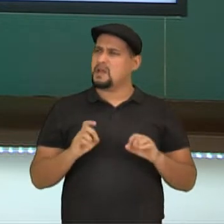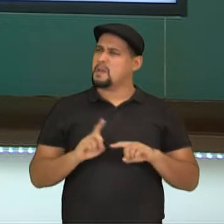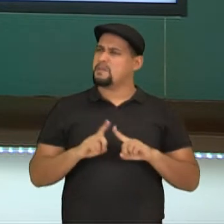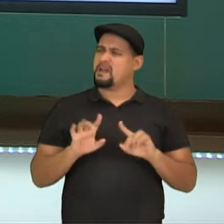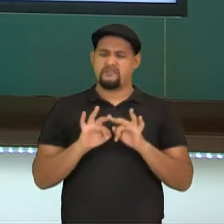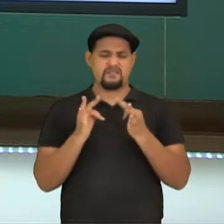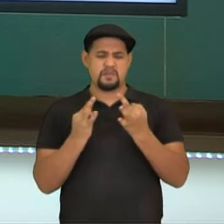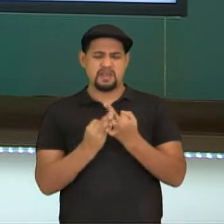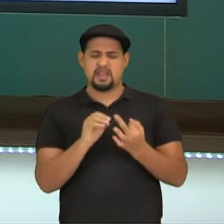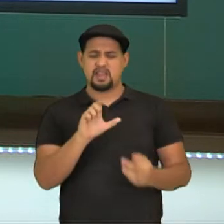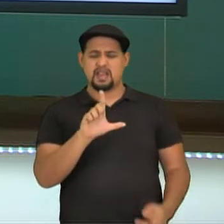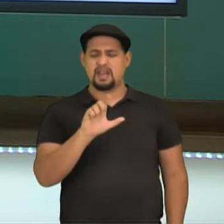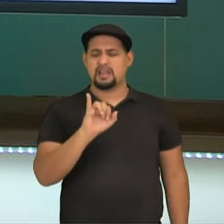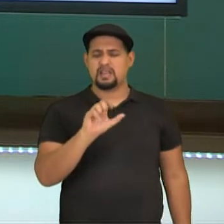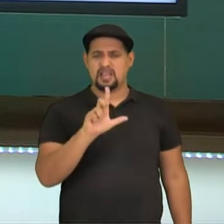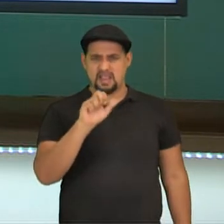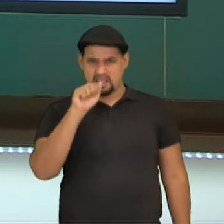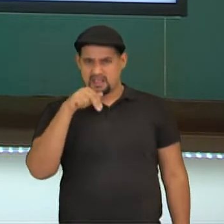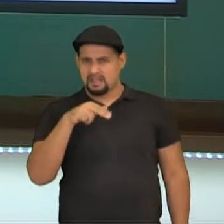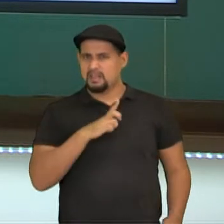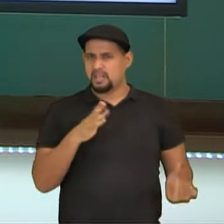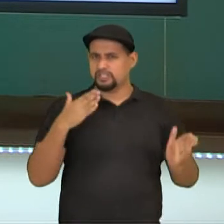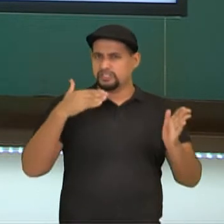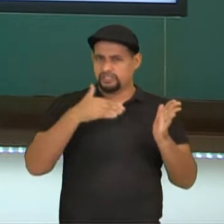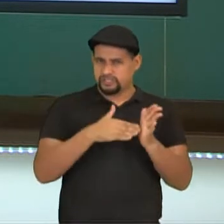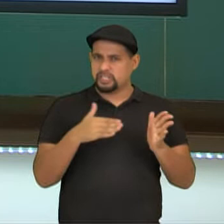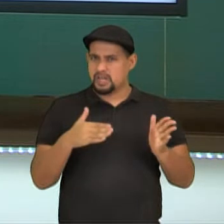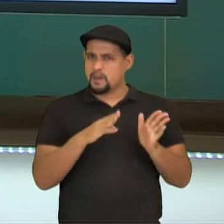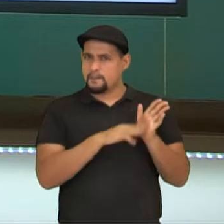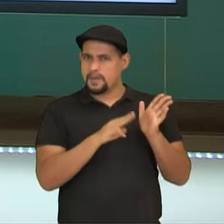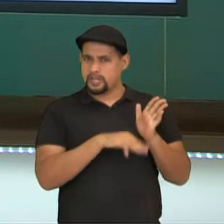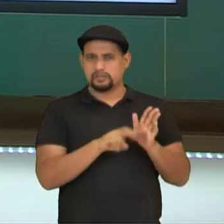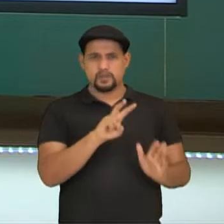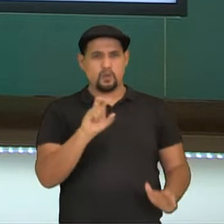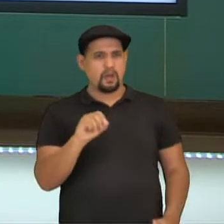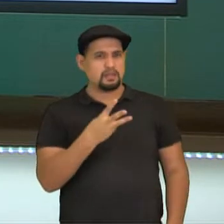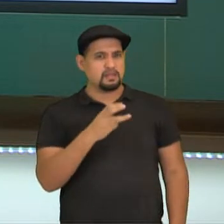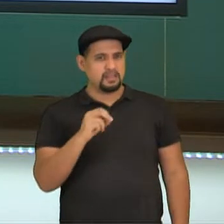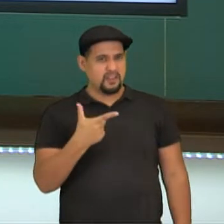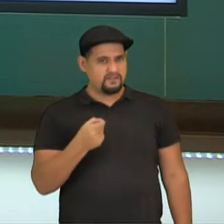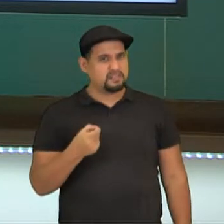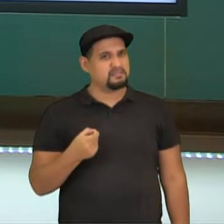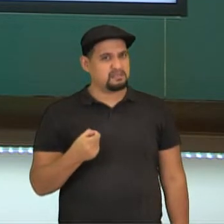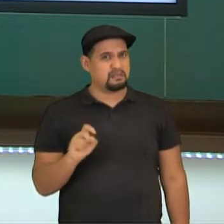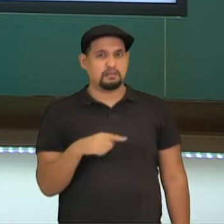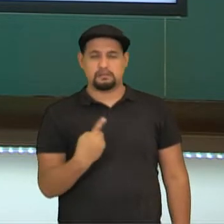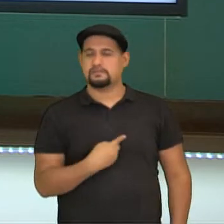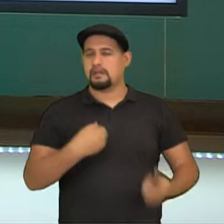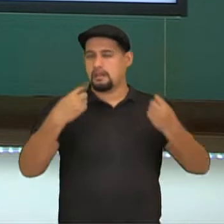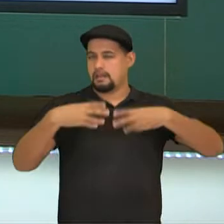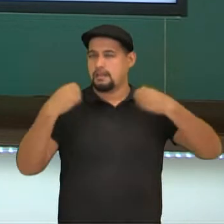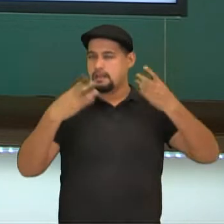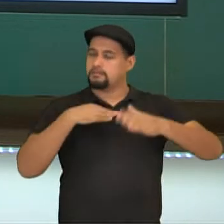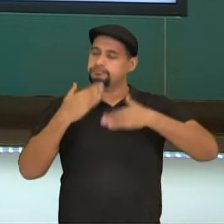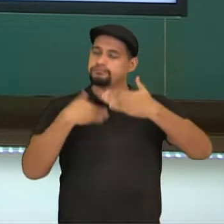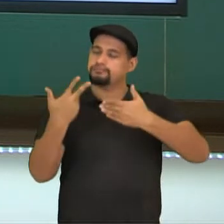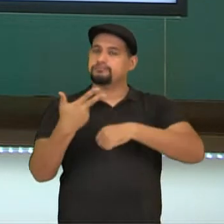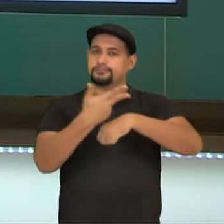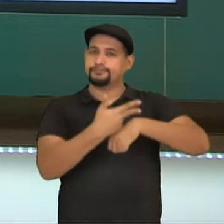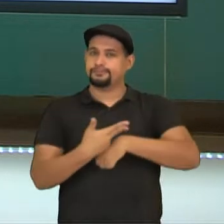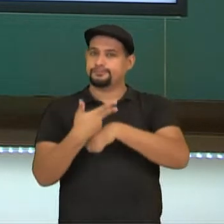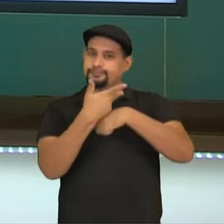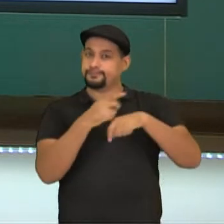família da Lilian está atingindo próximo desse método 50, 30 e 20, que a gente vai falar muito nos próximos